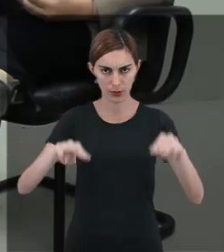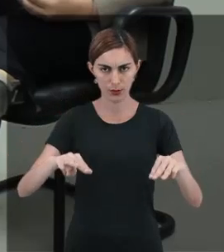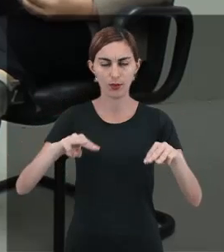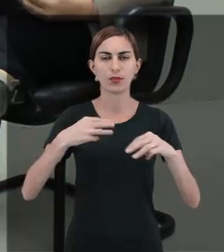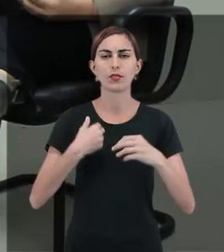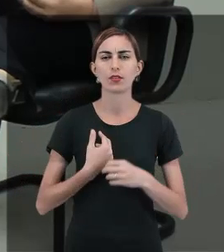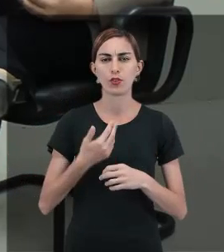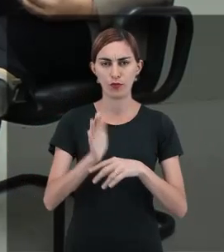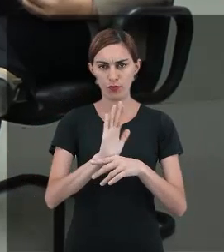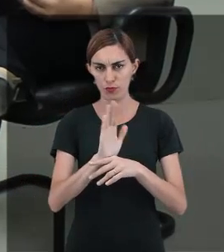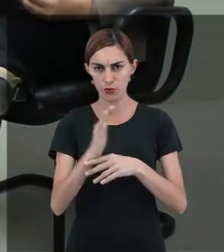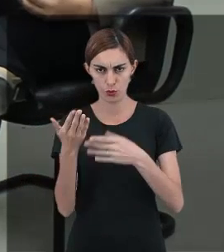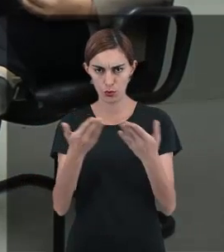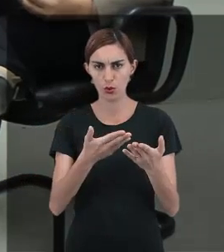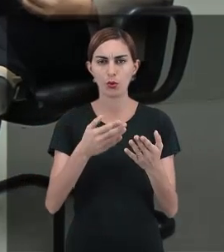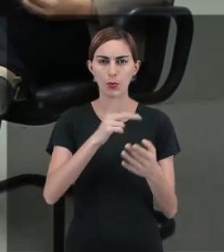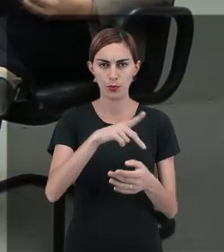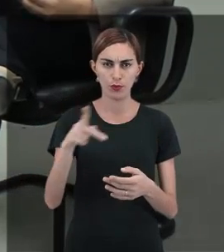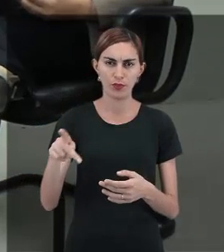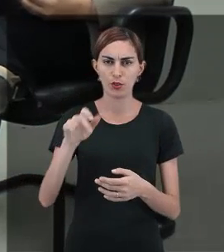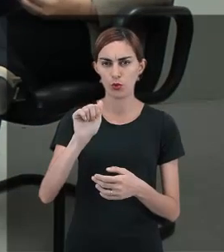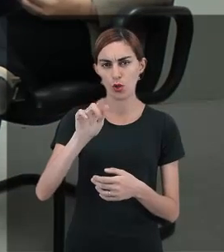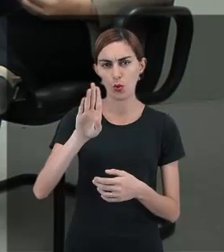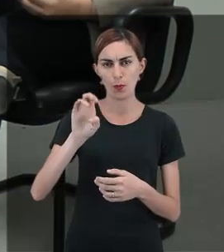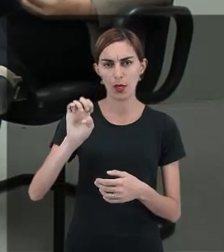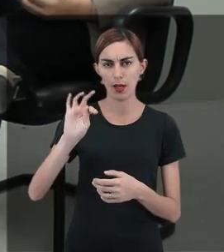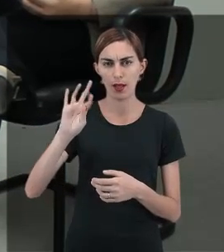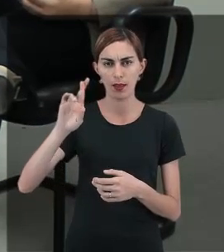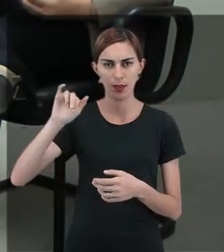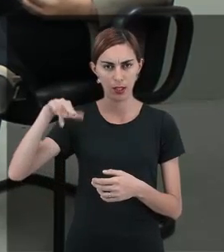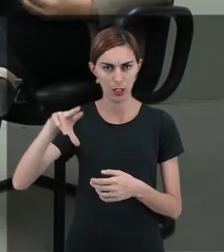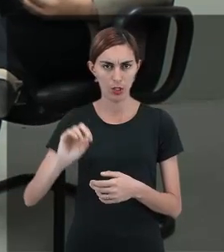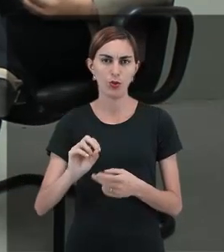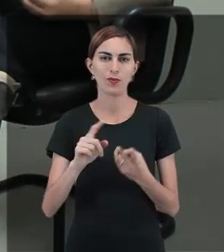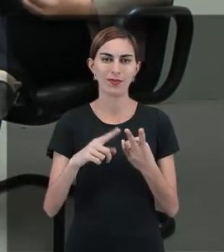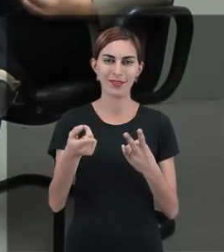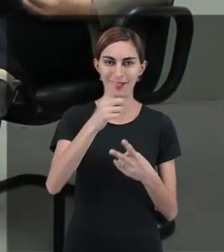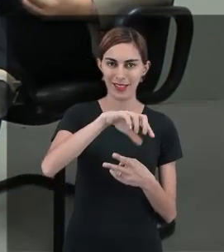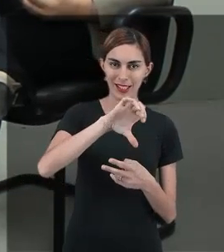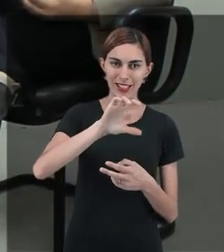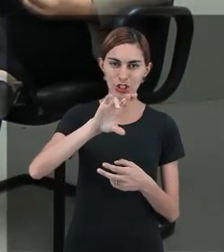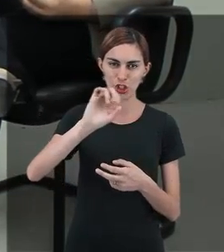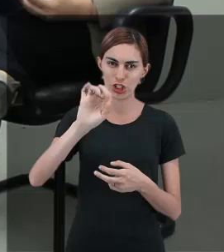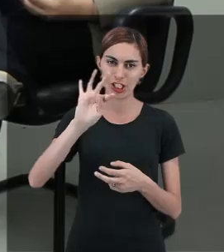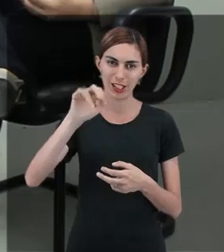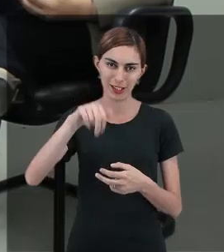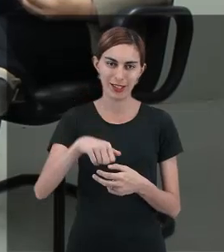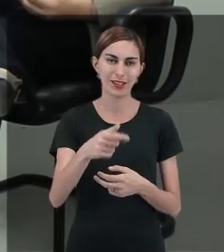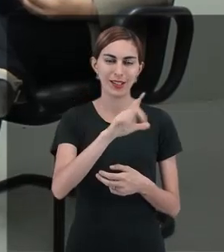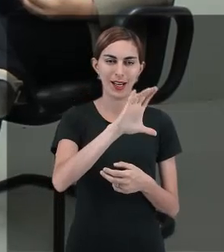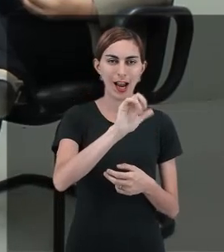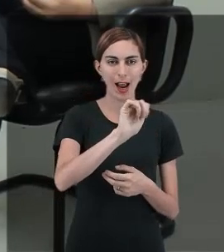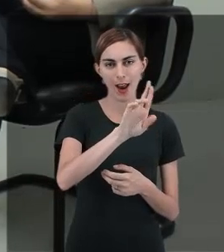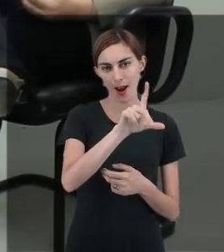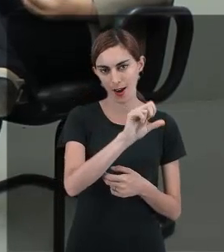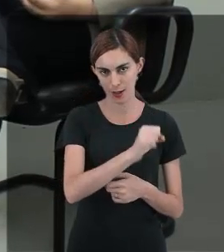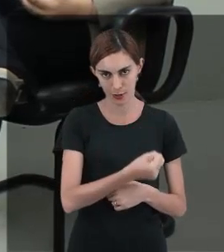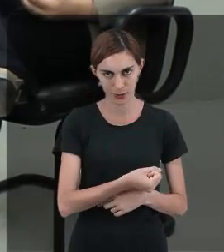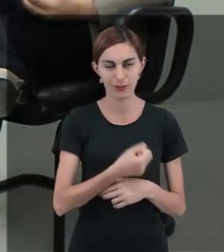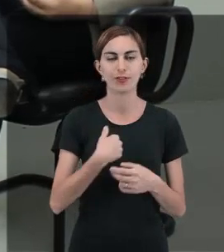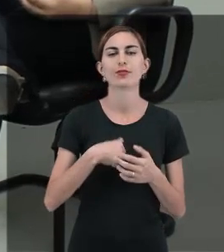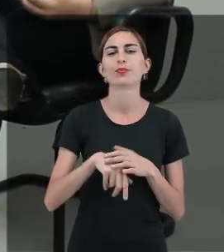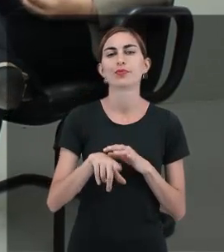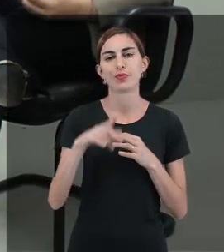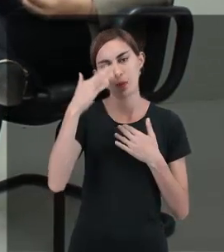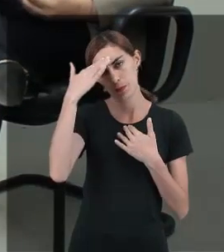videoaula do professor e consultor Albertino dos Anjos, da professora Cristiane Costa e do professor Tárgila Pena. Professor